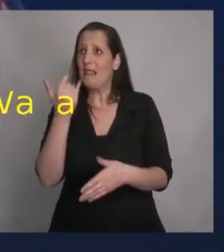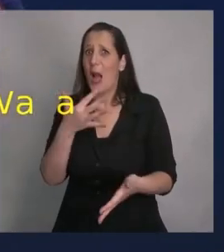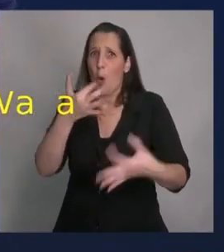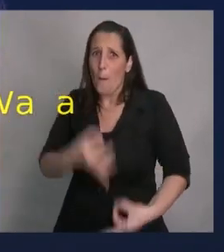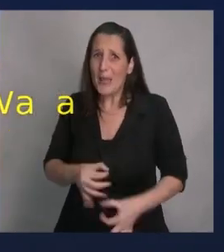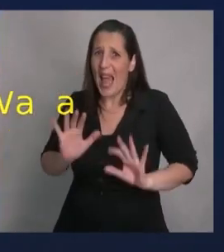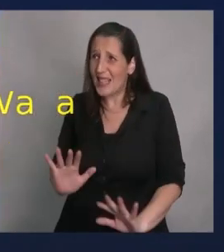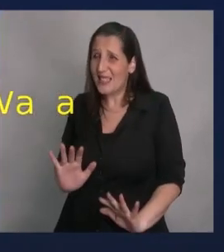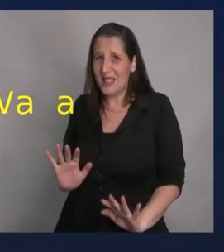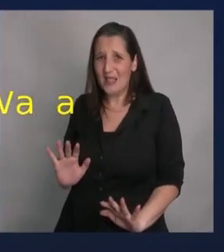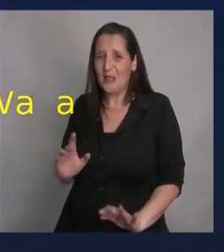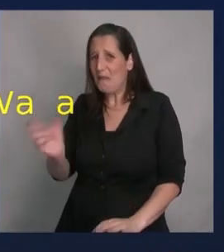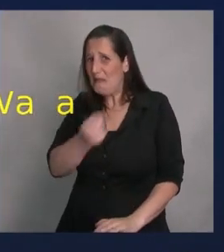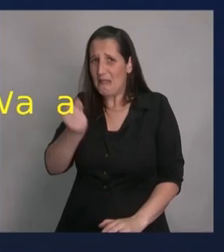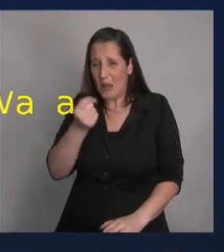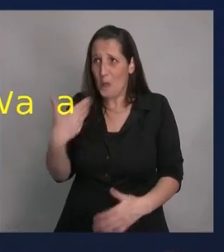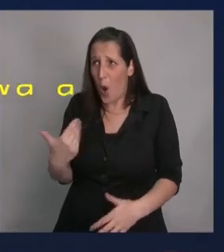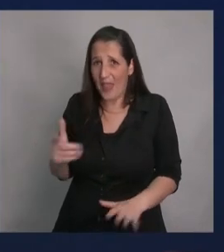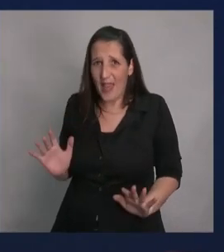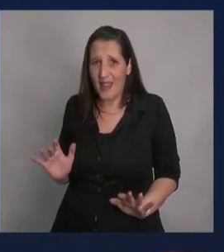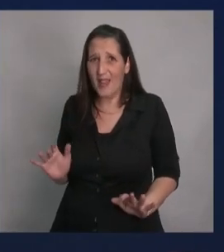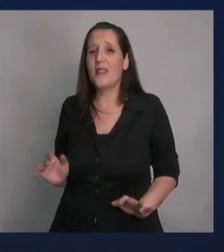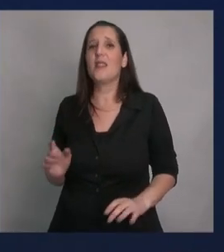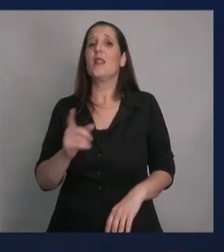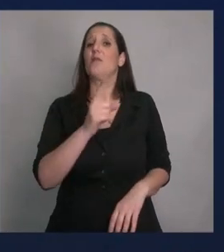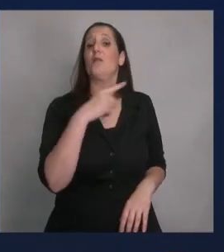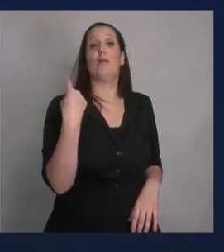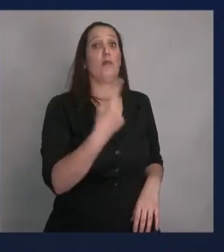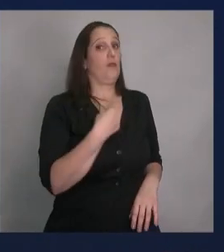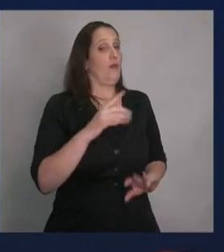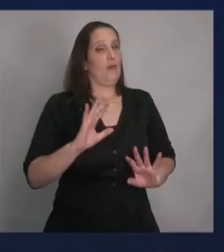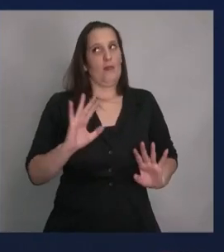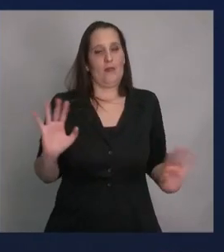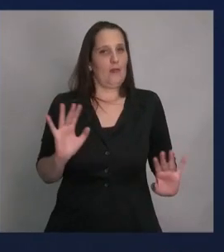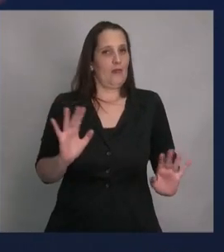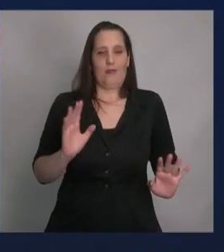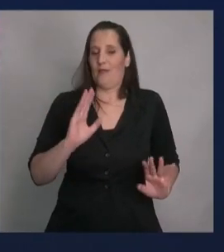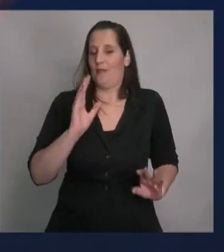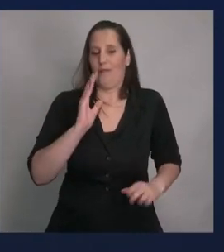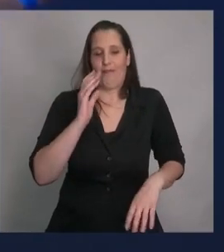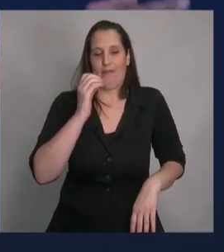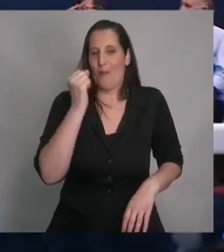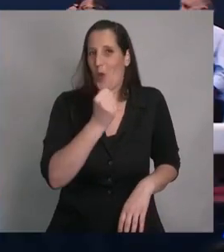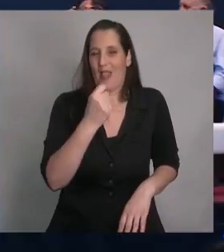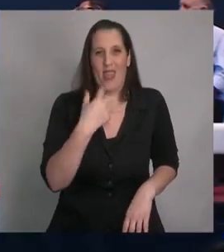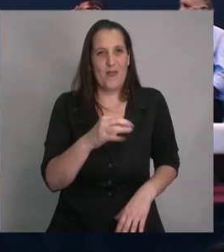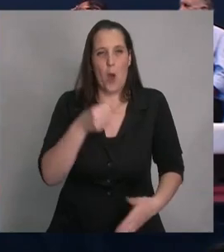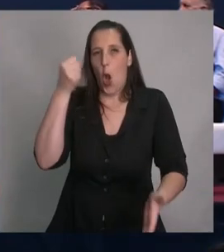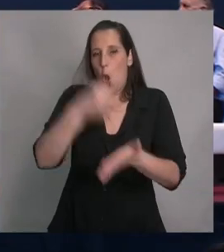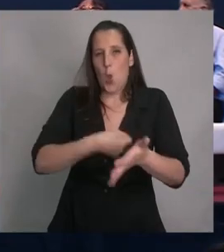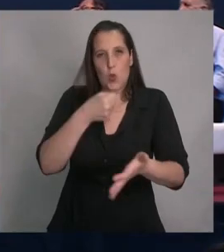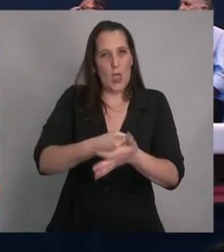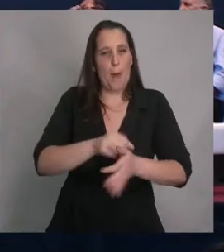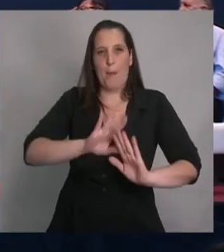Acho que para nós o fundamental é dizer o seguinte, nós temos que lutar para impedir que ele faça o que falou.